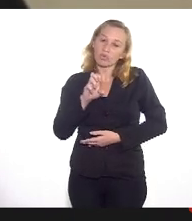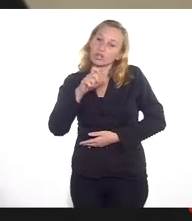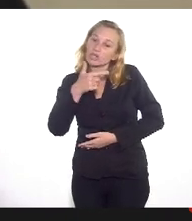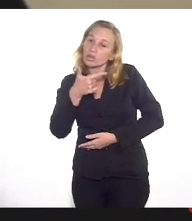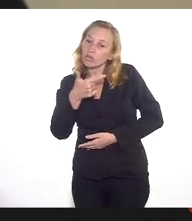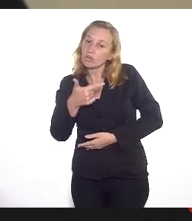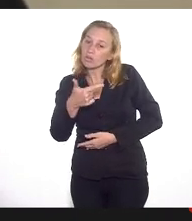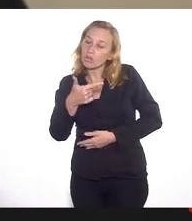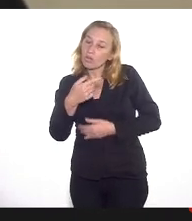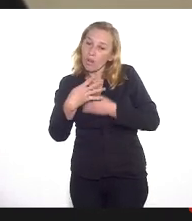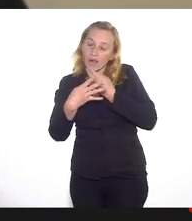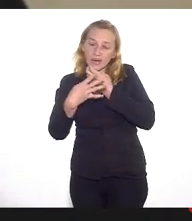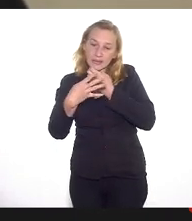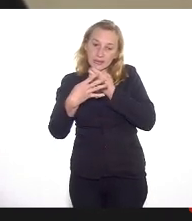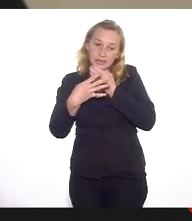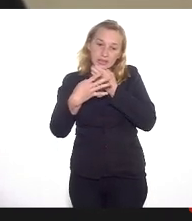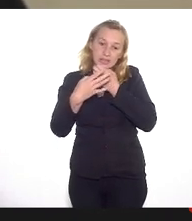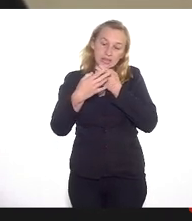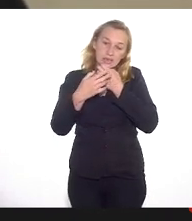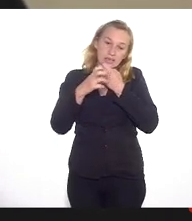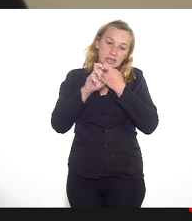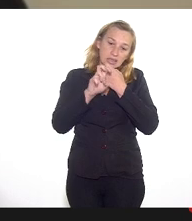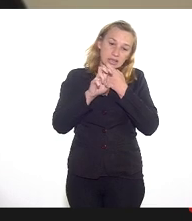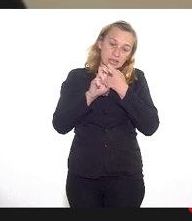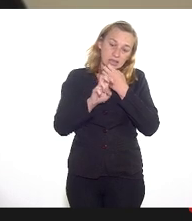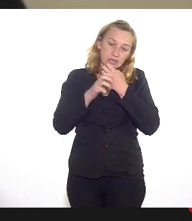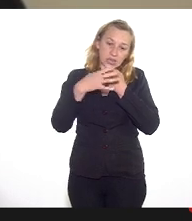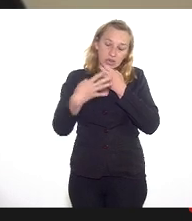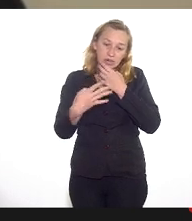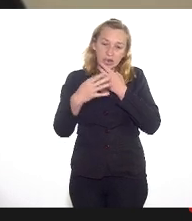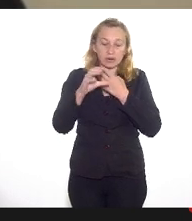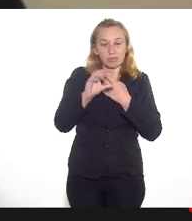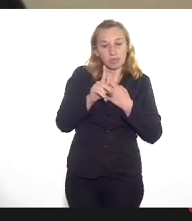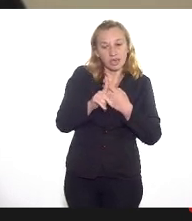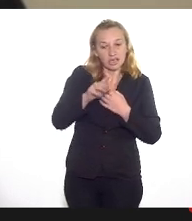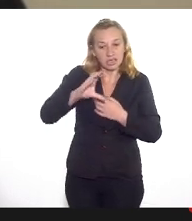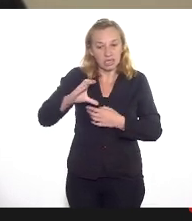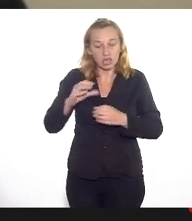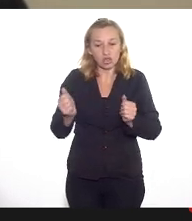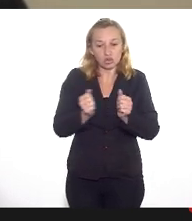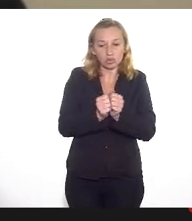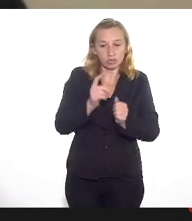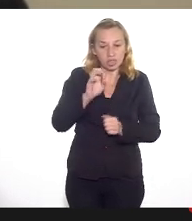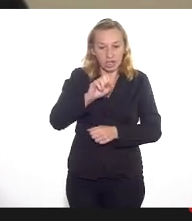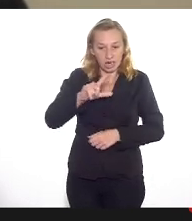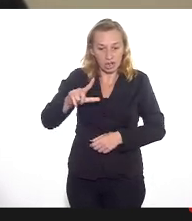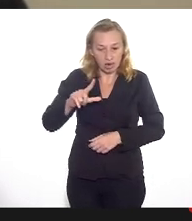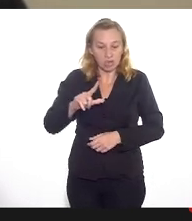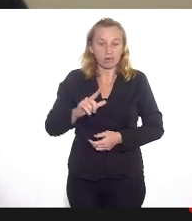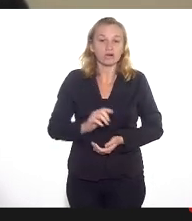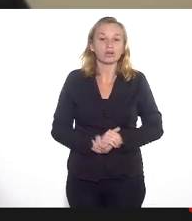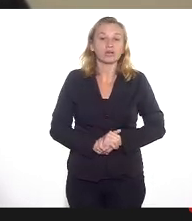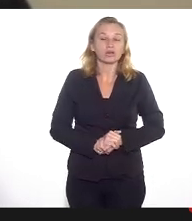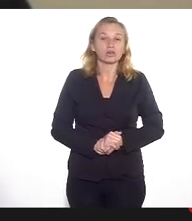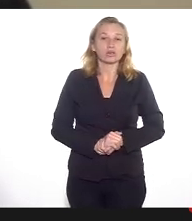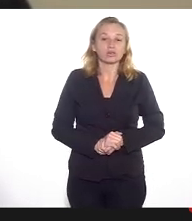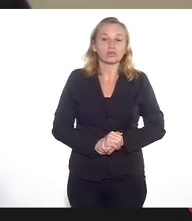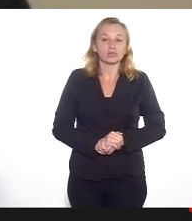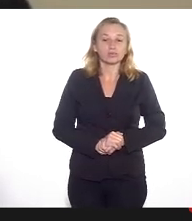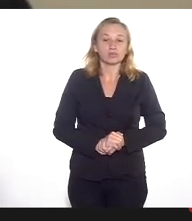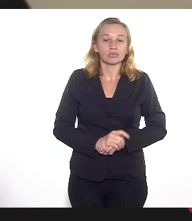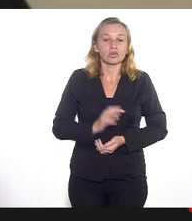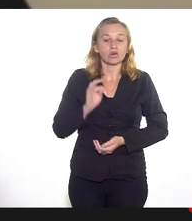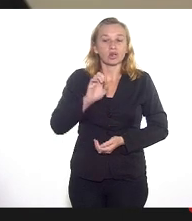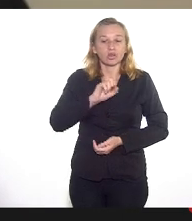e BMS-54 Sul de Gato do Mato, que é um PSC, junto com a Ecopetrol e a EPPSA. Com